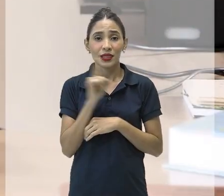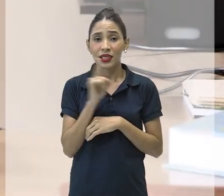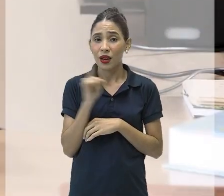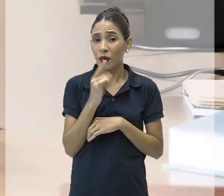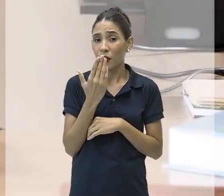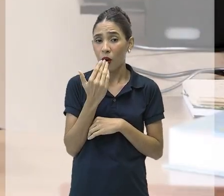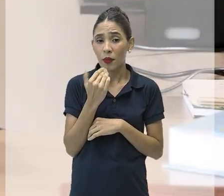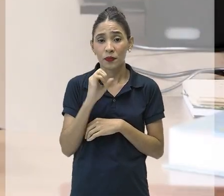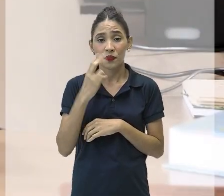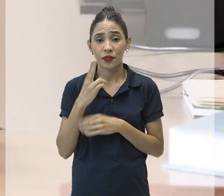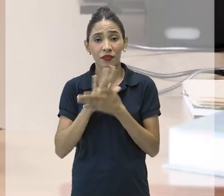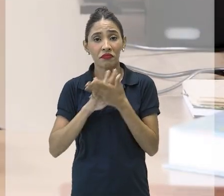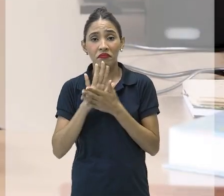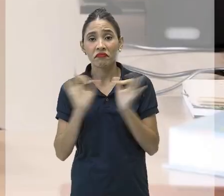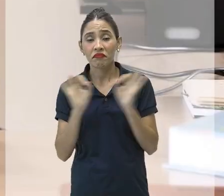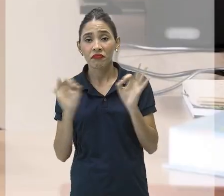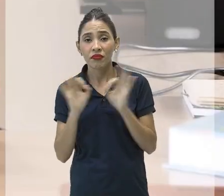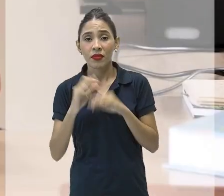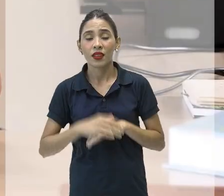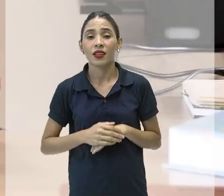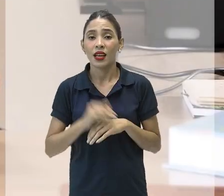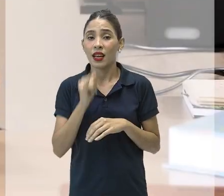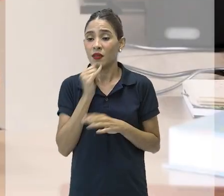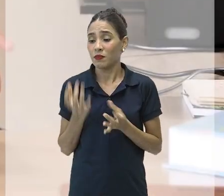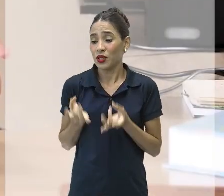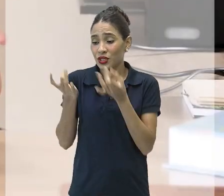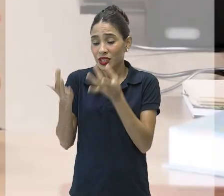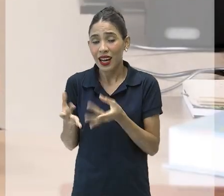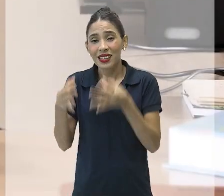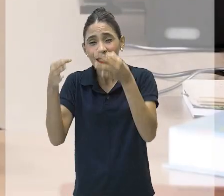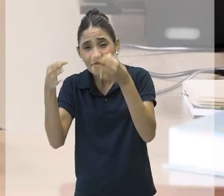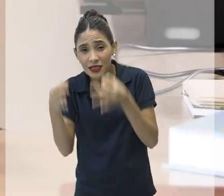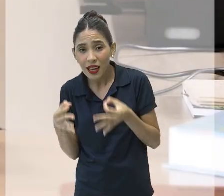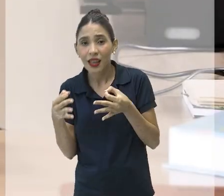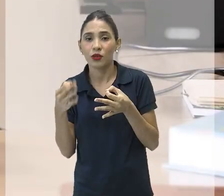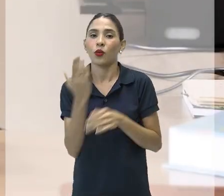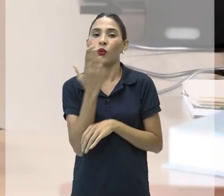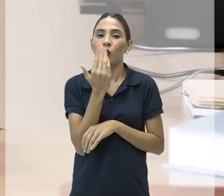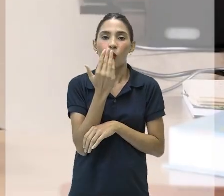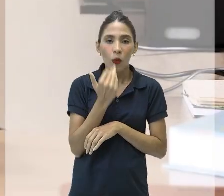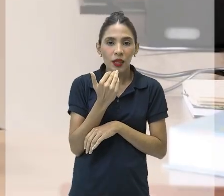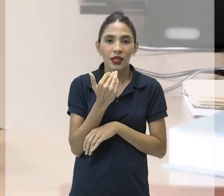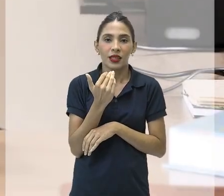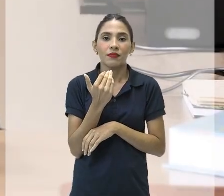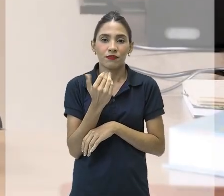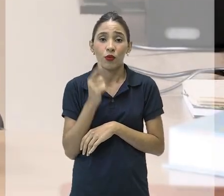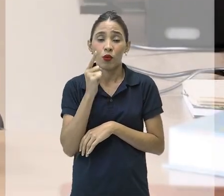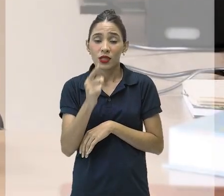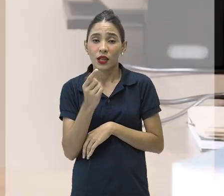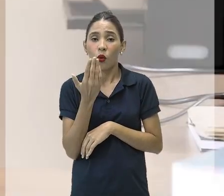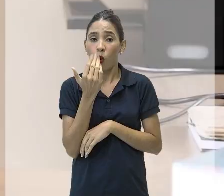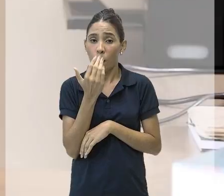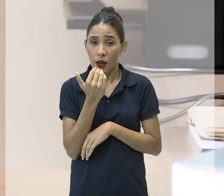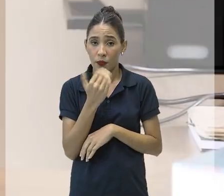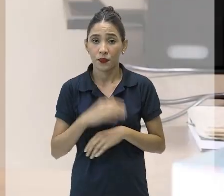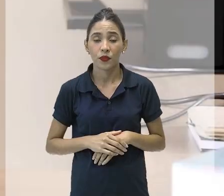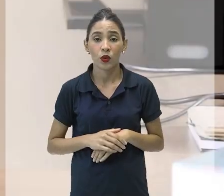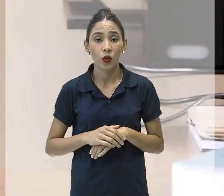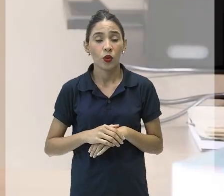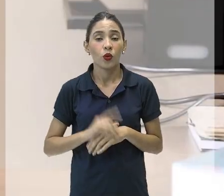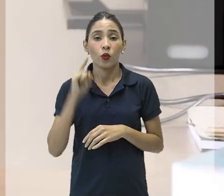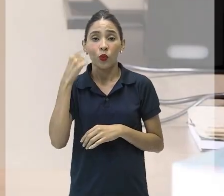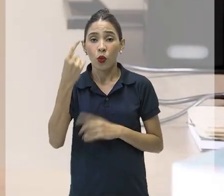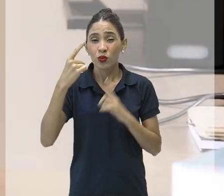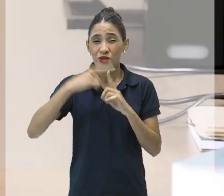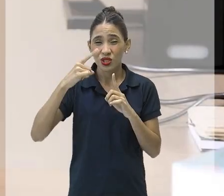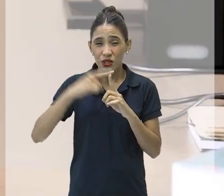nenhum tipo de descarte certo para a comida, para o resto de comida que você acabou de comer. Outra forma de